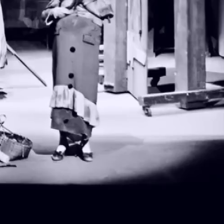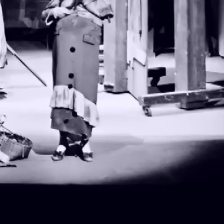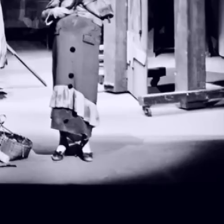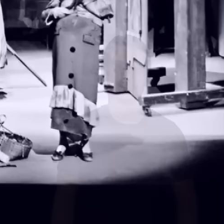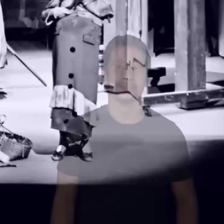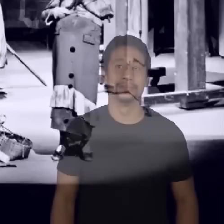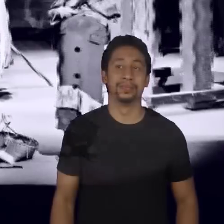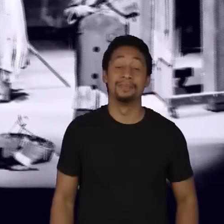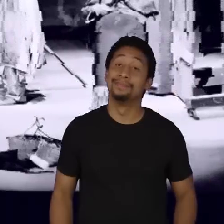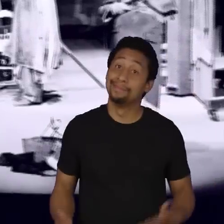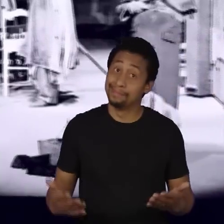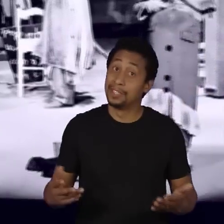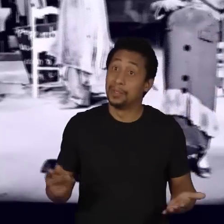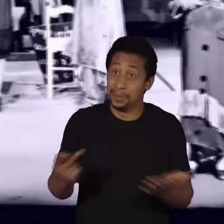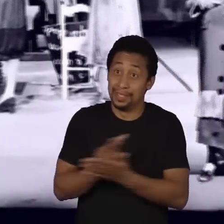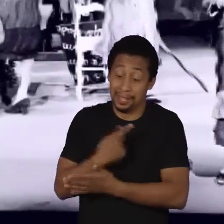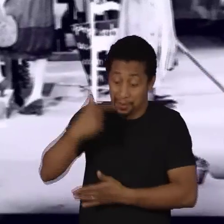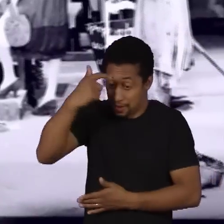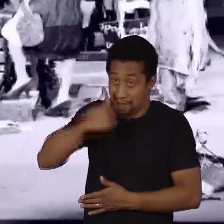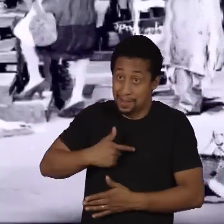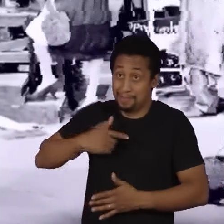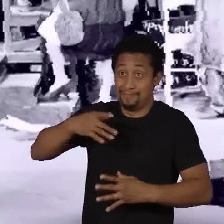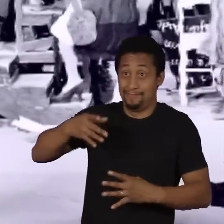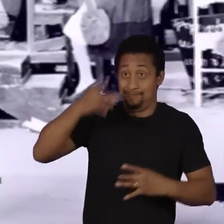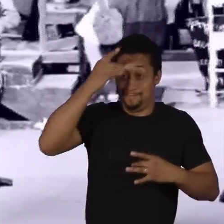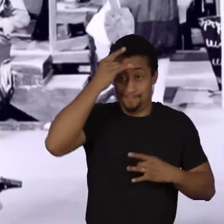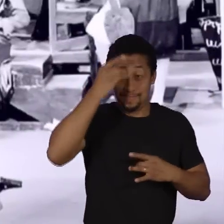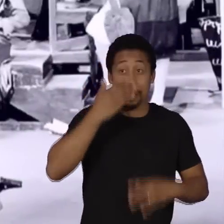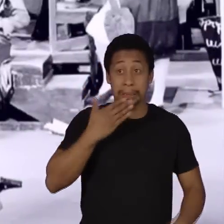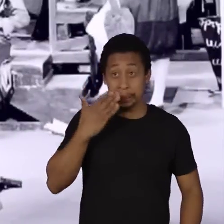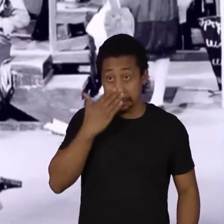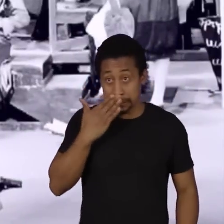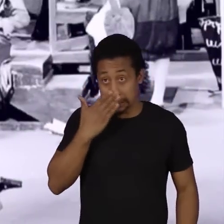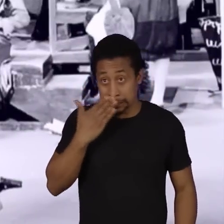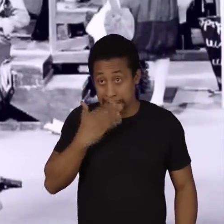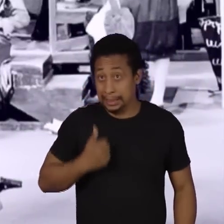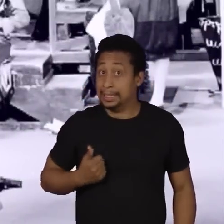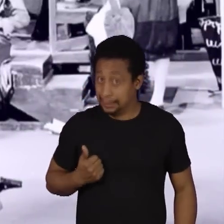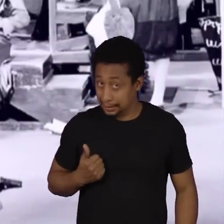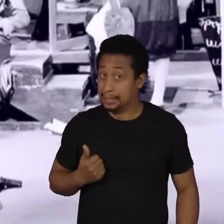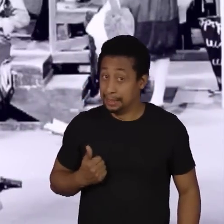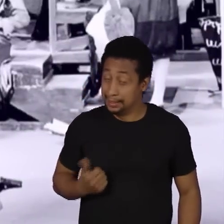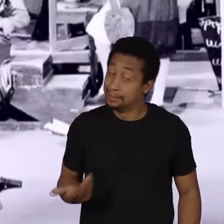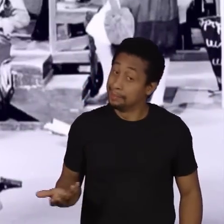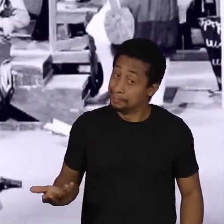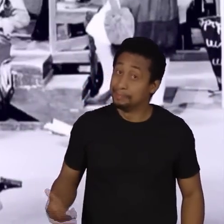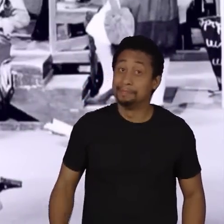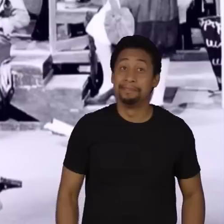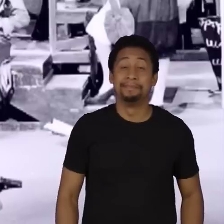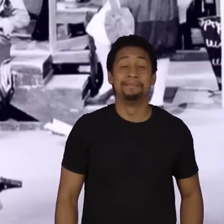De fazer uma puta no puteiro da Ruth Escobar, que era gente.